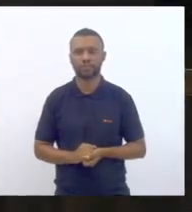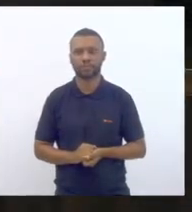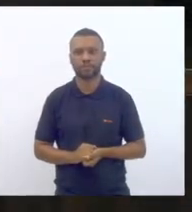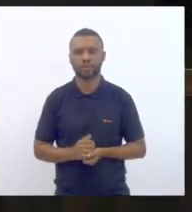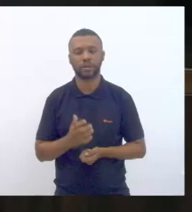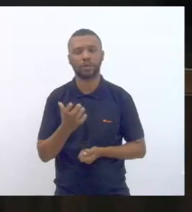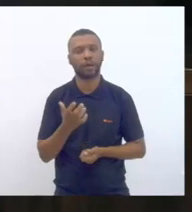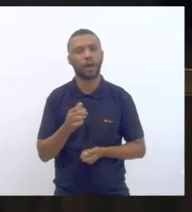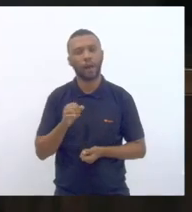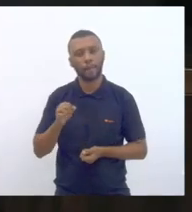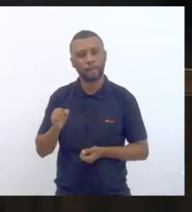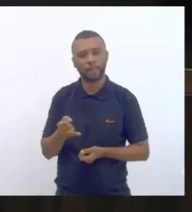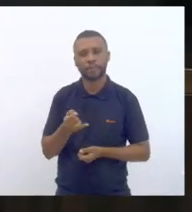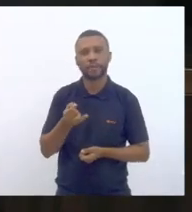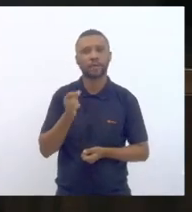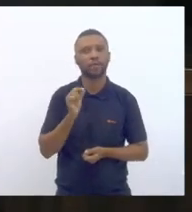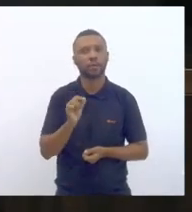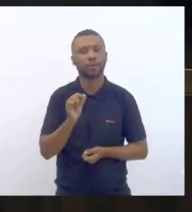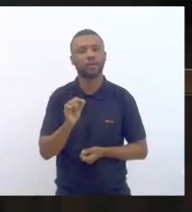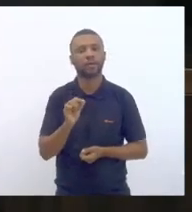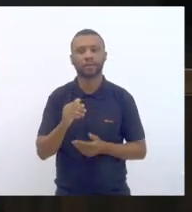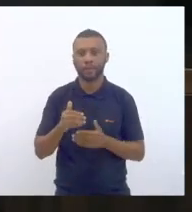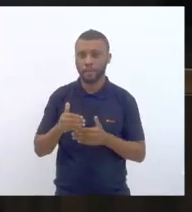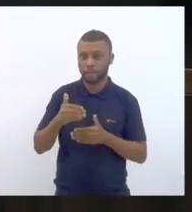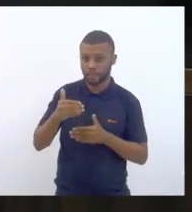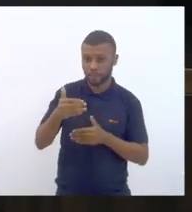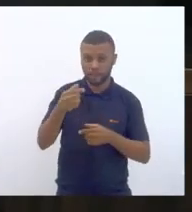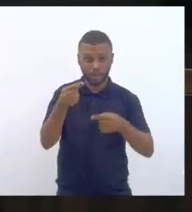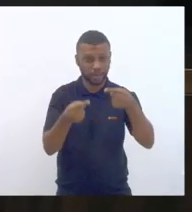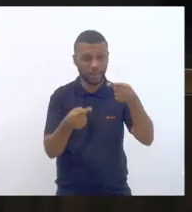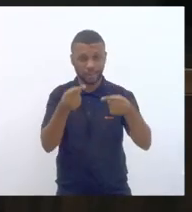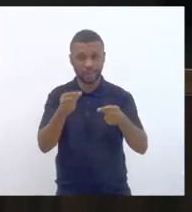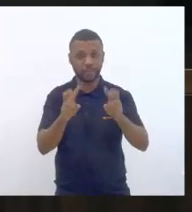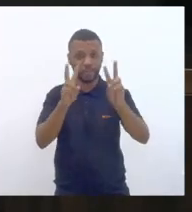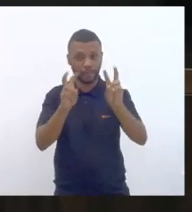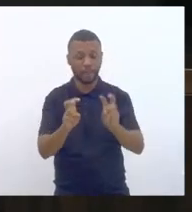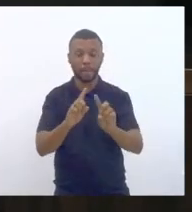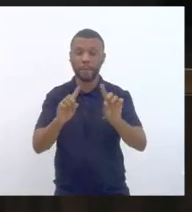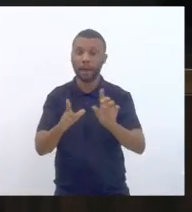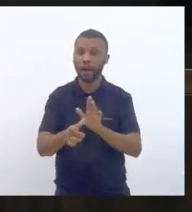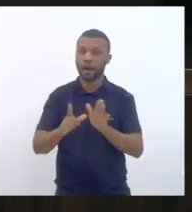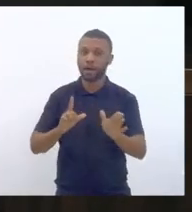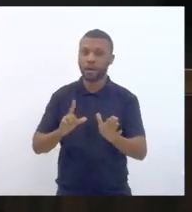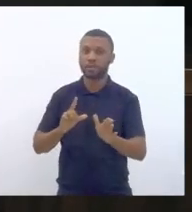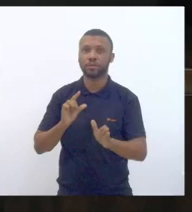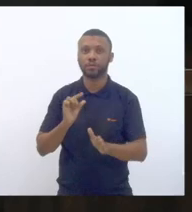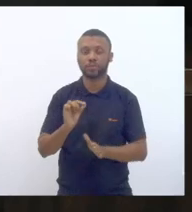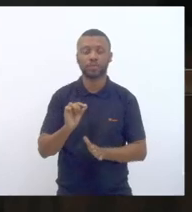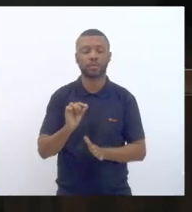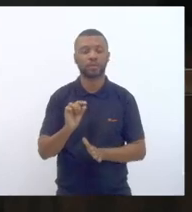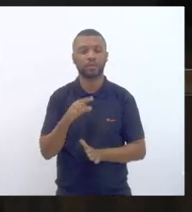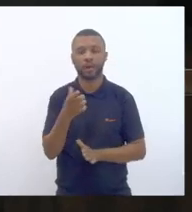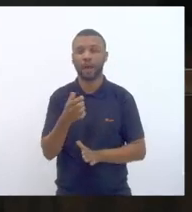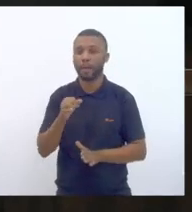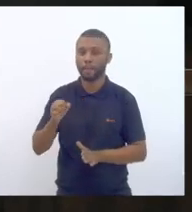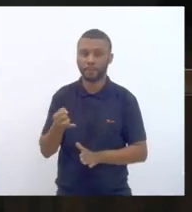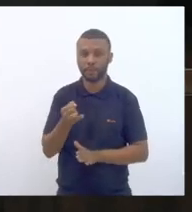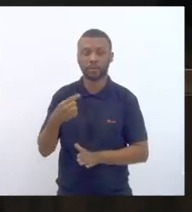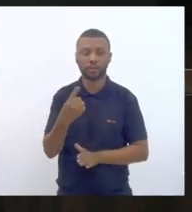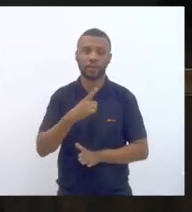quero aqui dar sequência à pauta. Mas antes, porém, aproveitar que